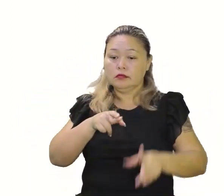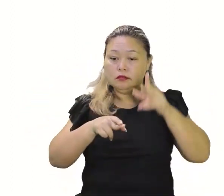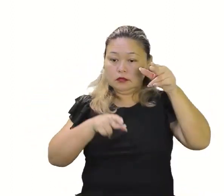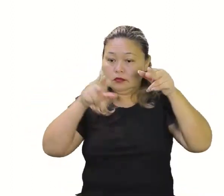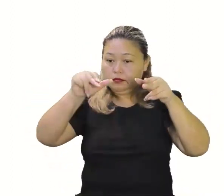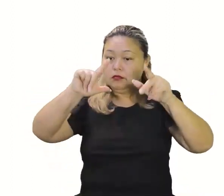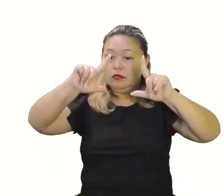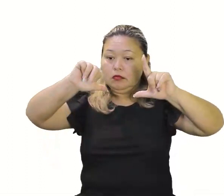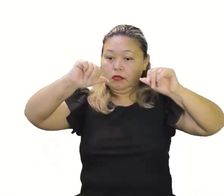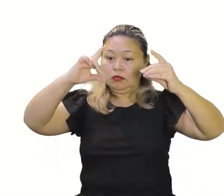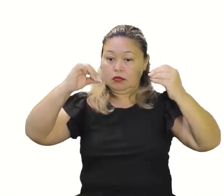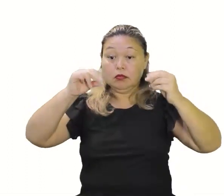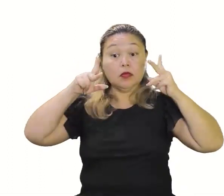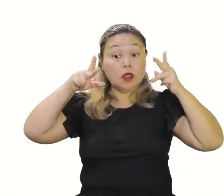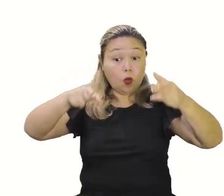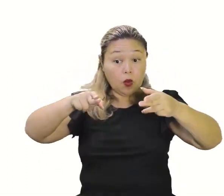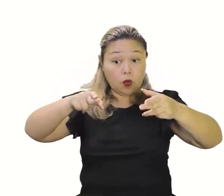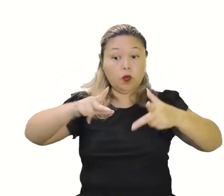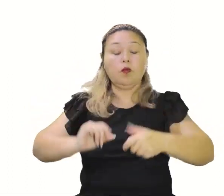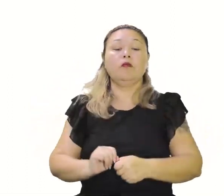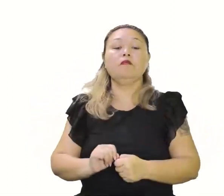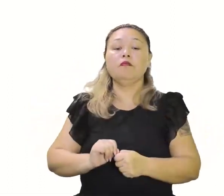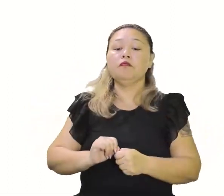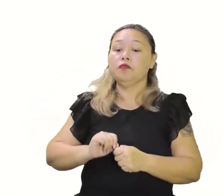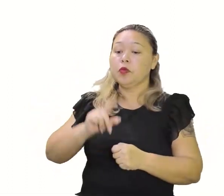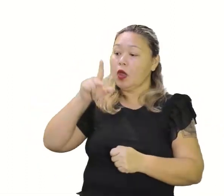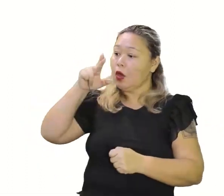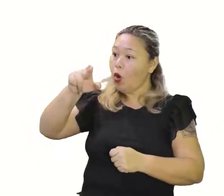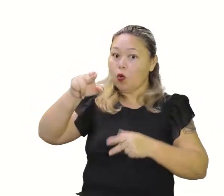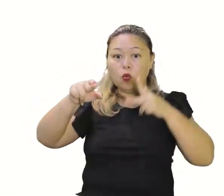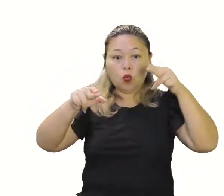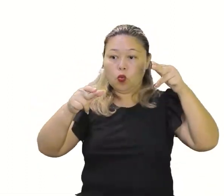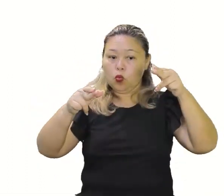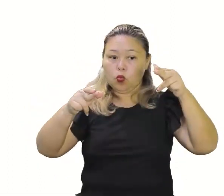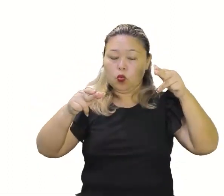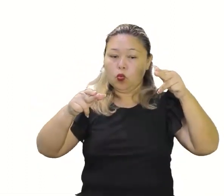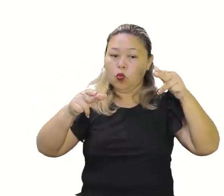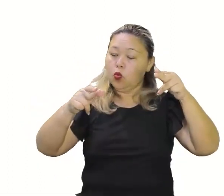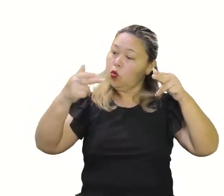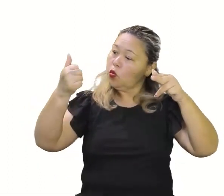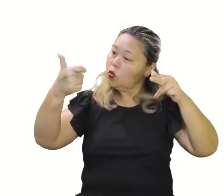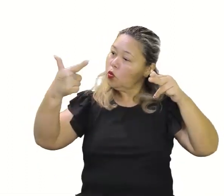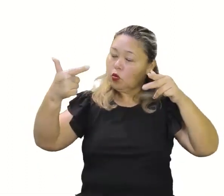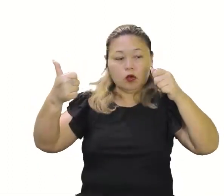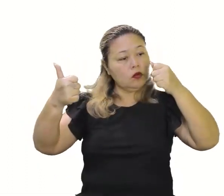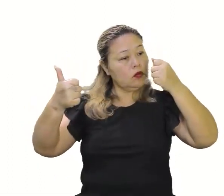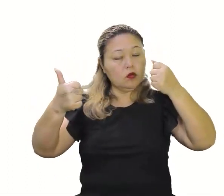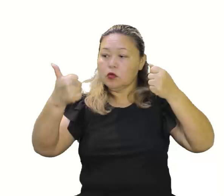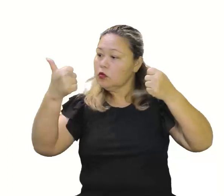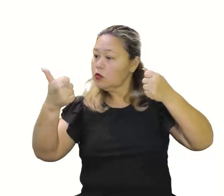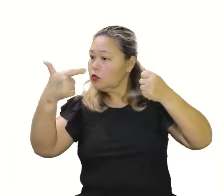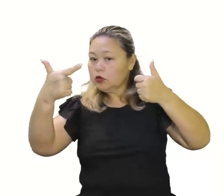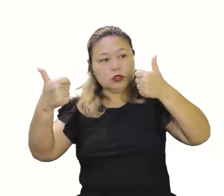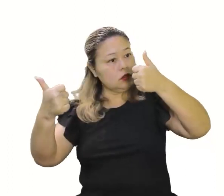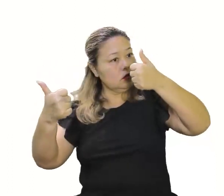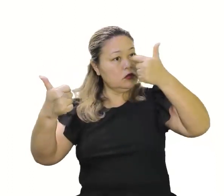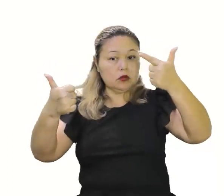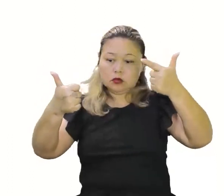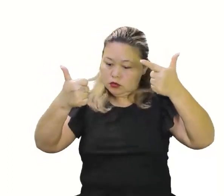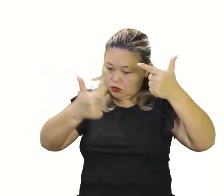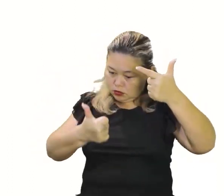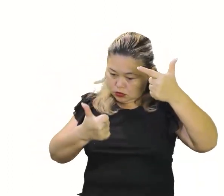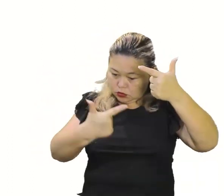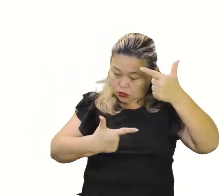iguais. Então, se ele tem o seu lado medindo 12, ou seja, cada lado mede 12. Se são todos os